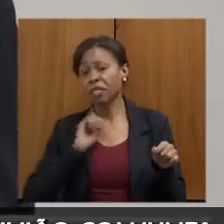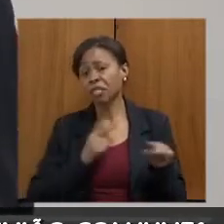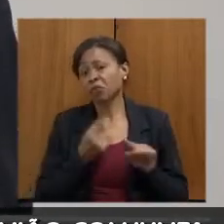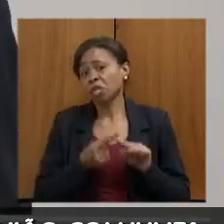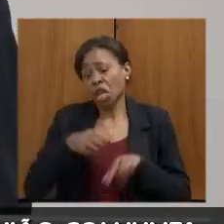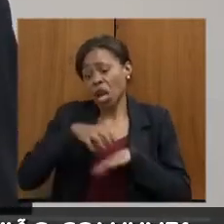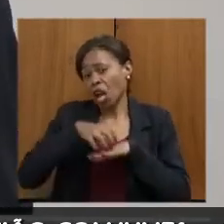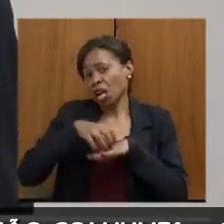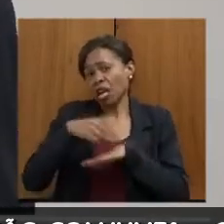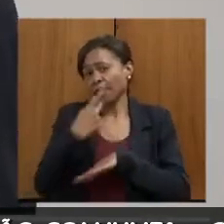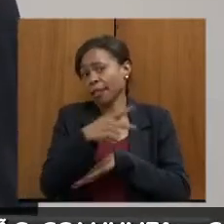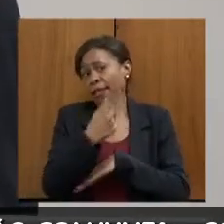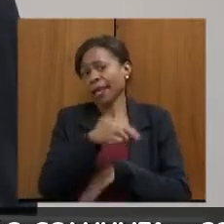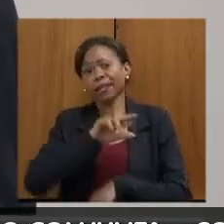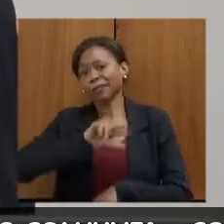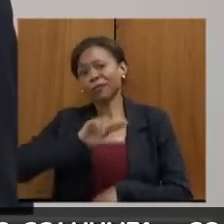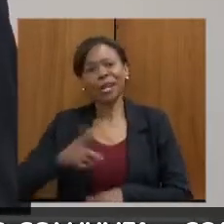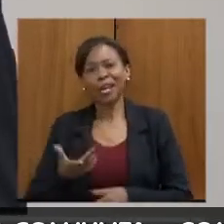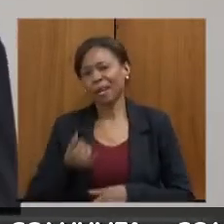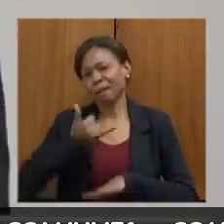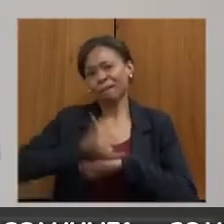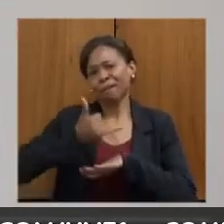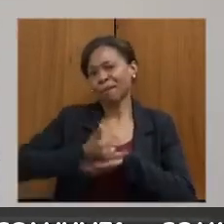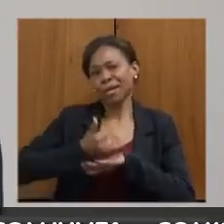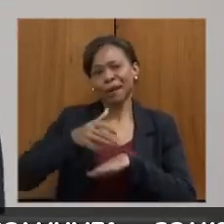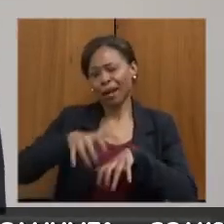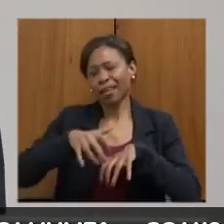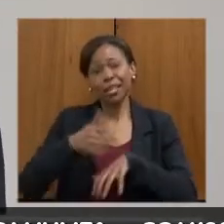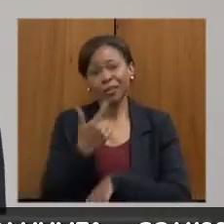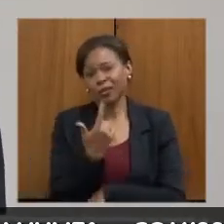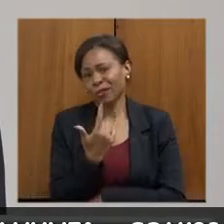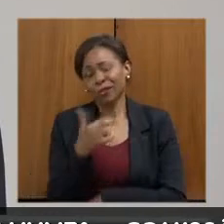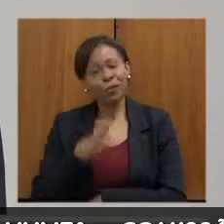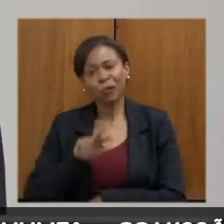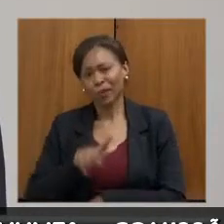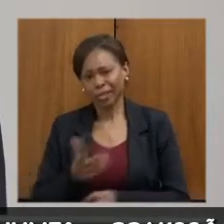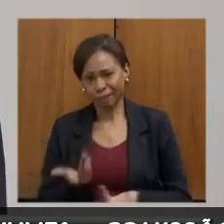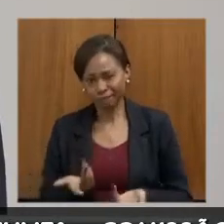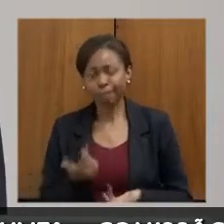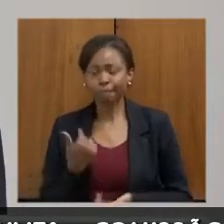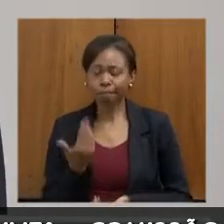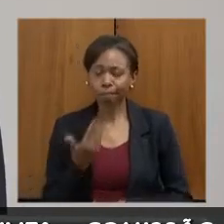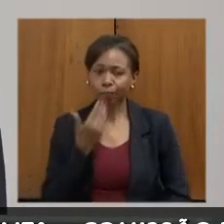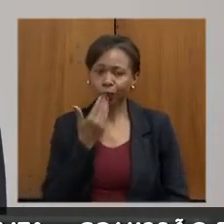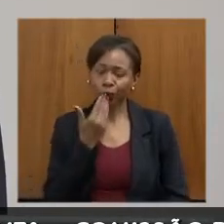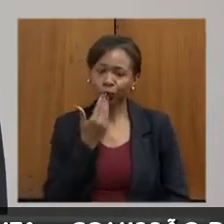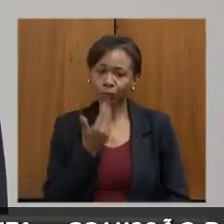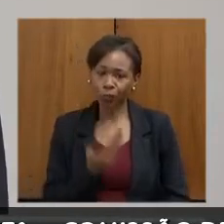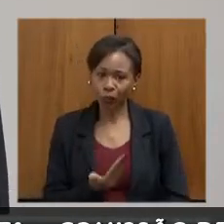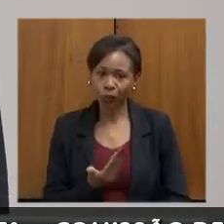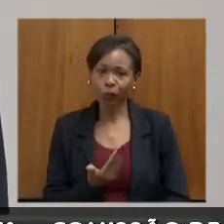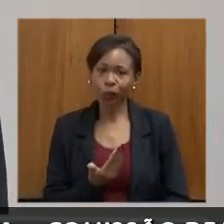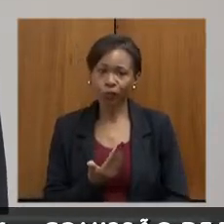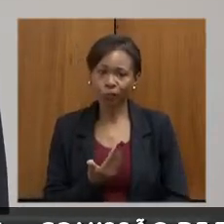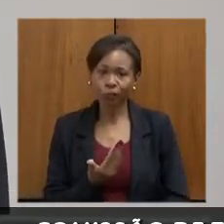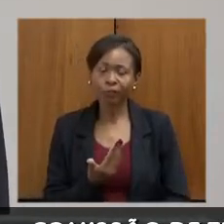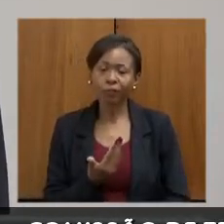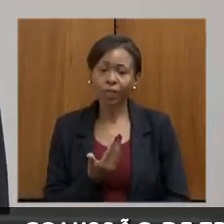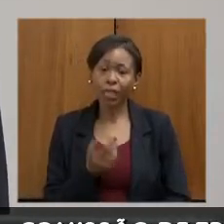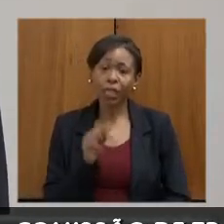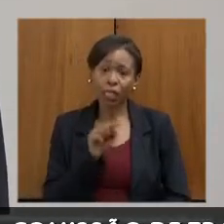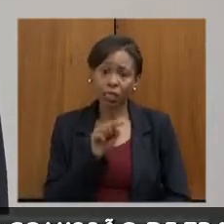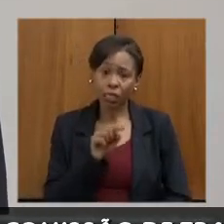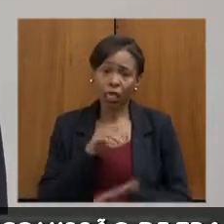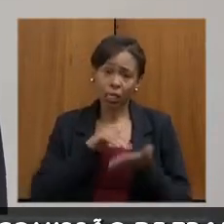não é minério na sua maioria então é um pedido mesmo para com esse trabalho